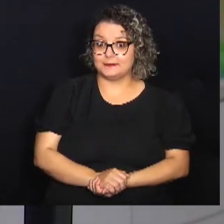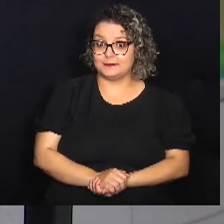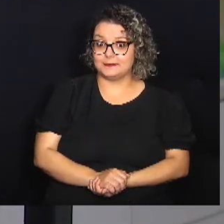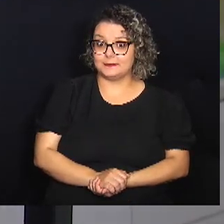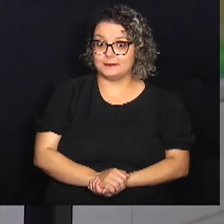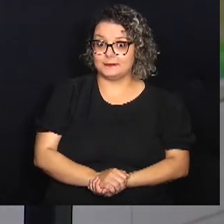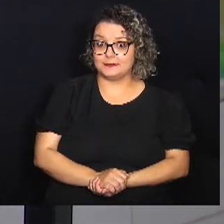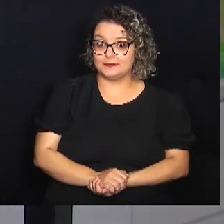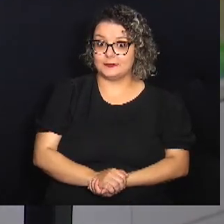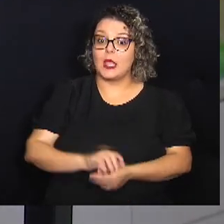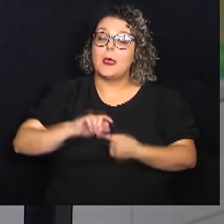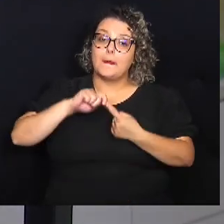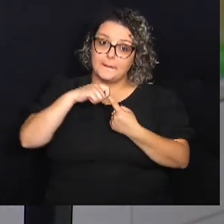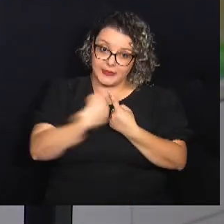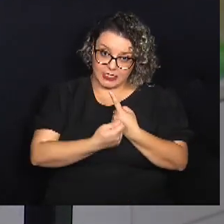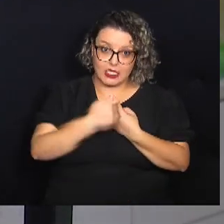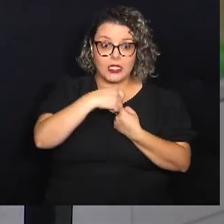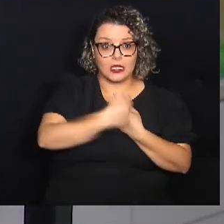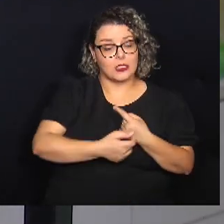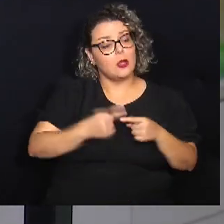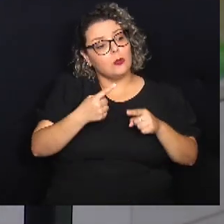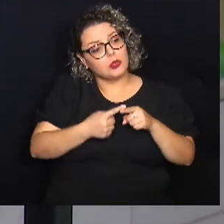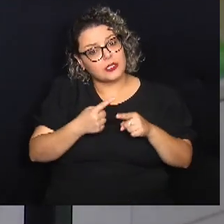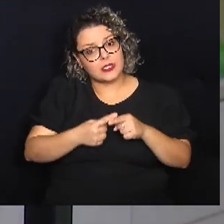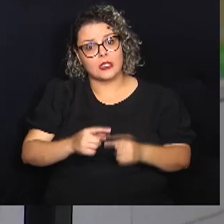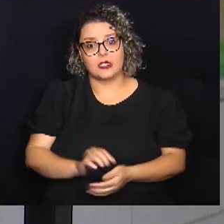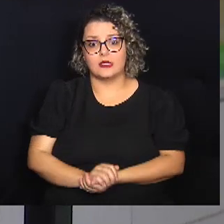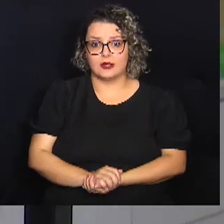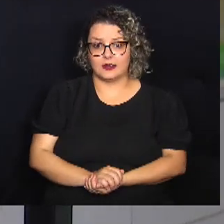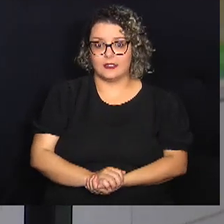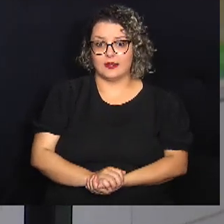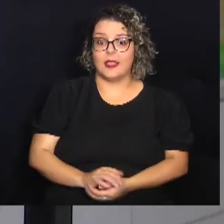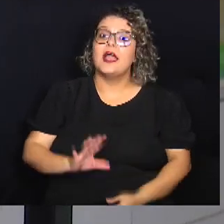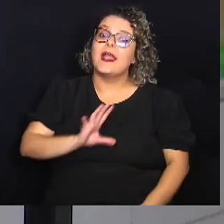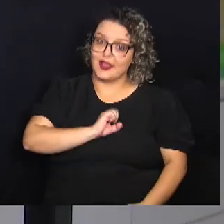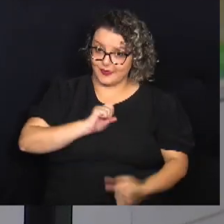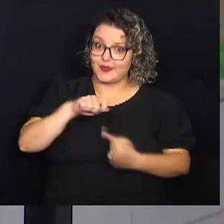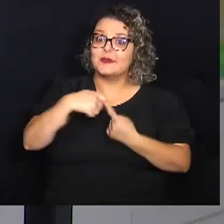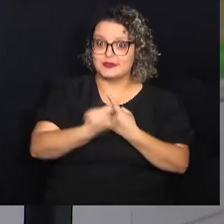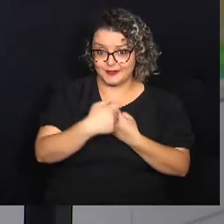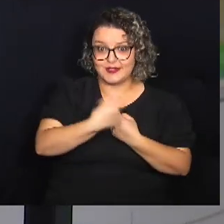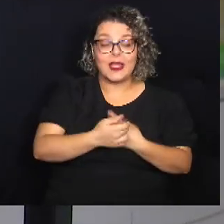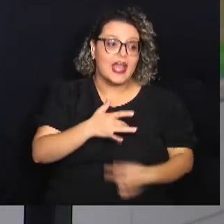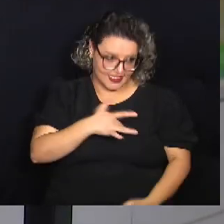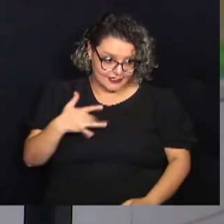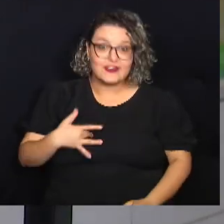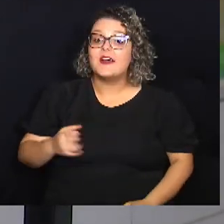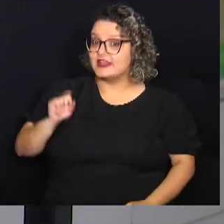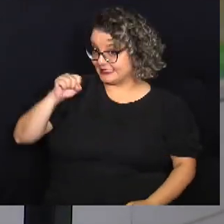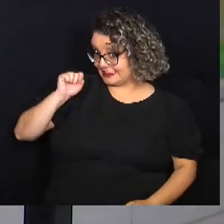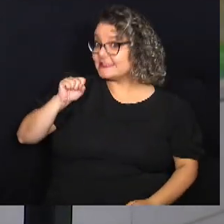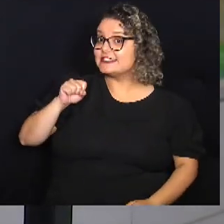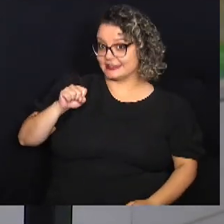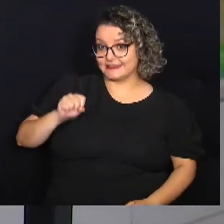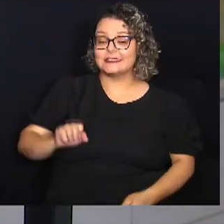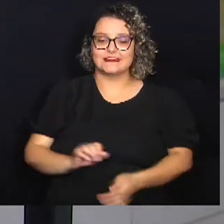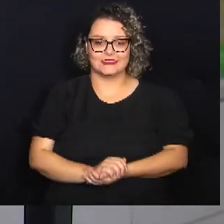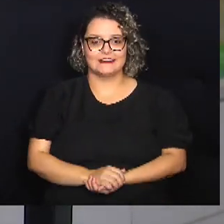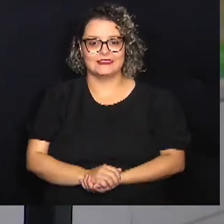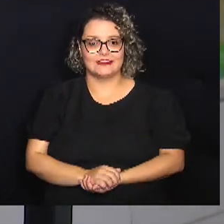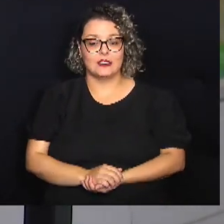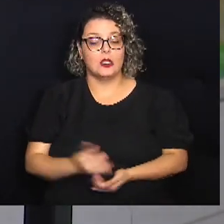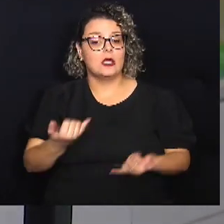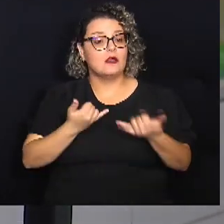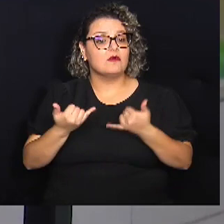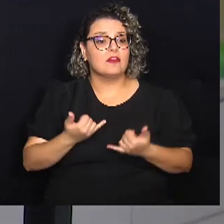Comer banana. Por quê? Eu gosto muito da banana. E é saudável? Sim. Agora fala um alimento